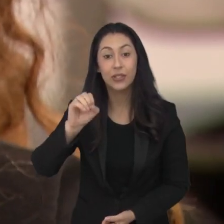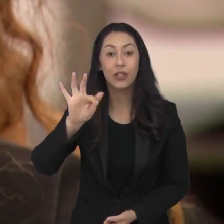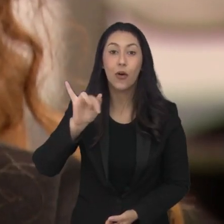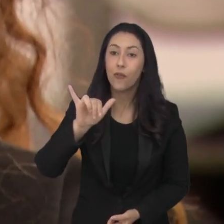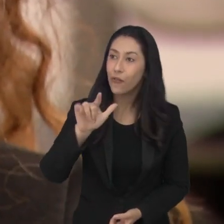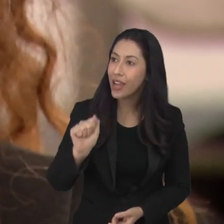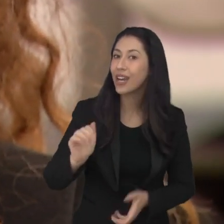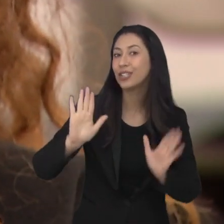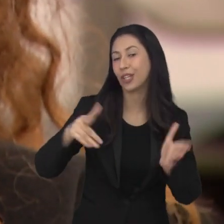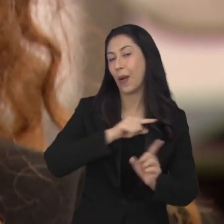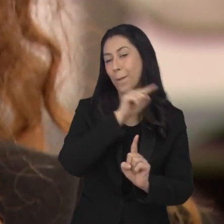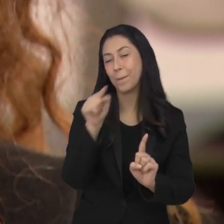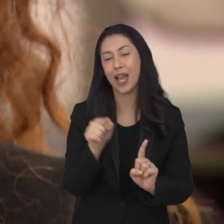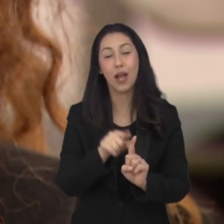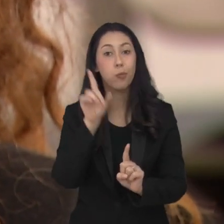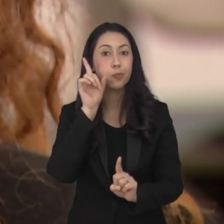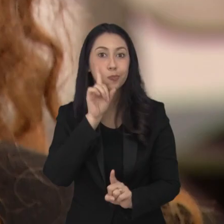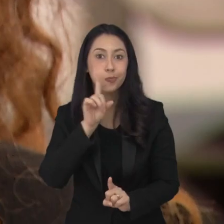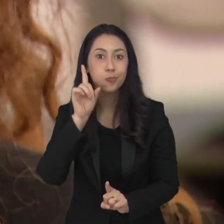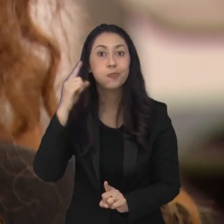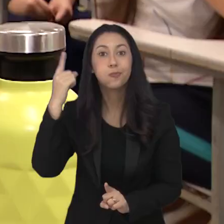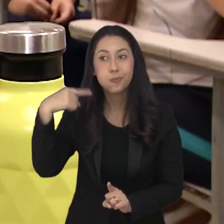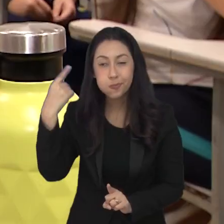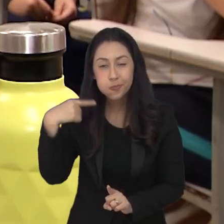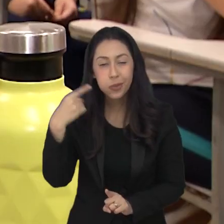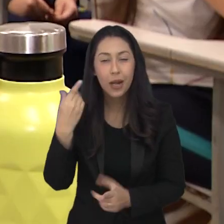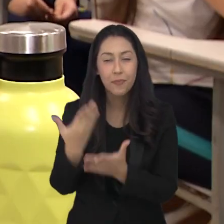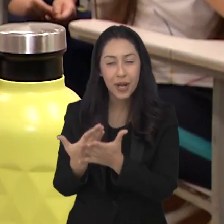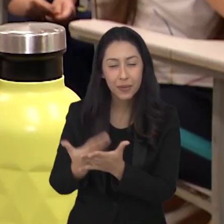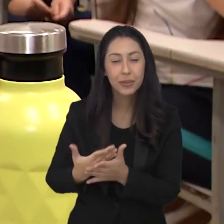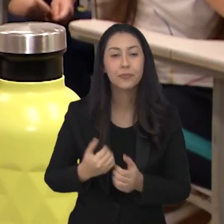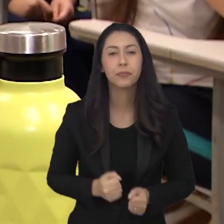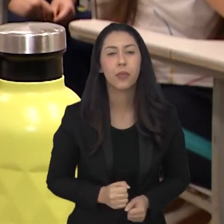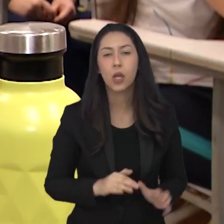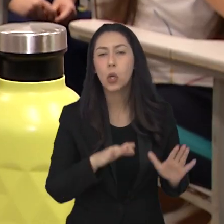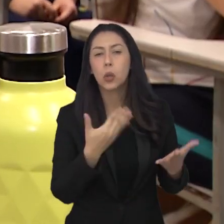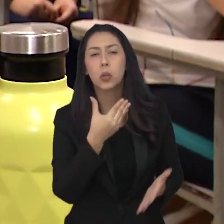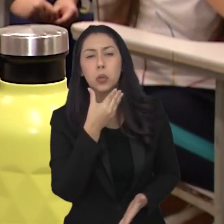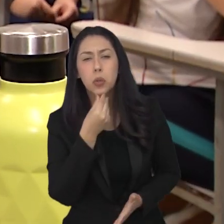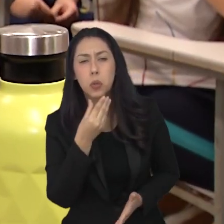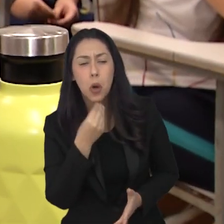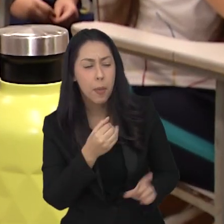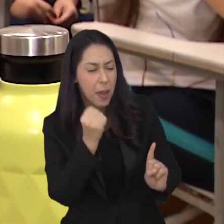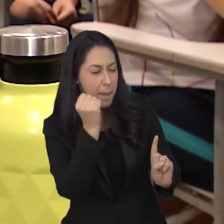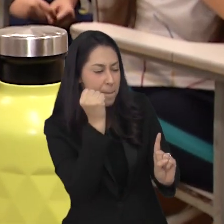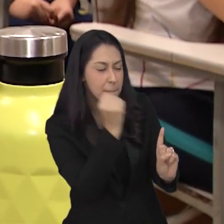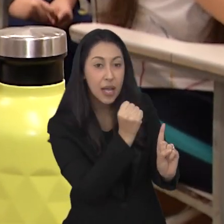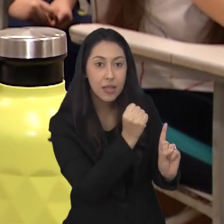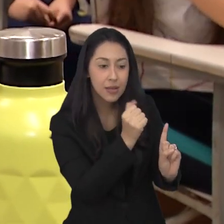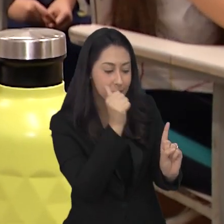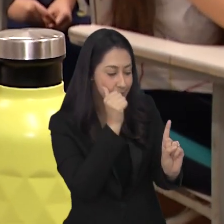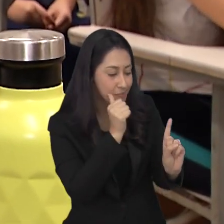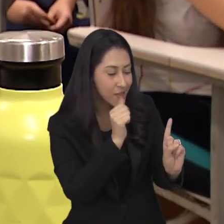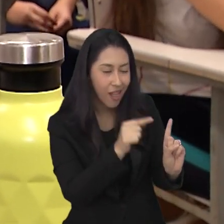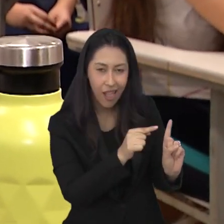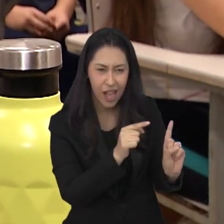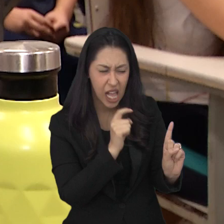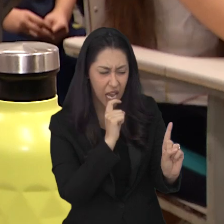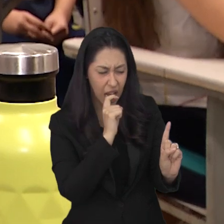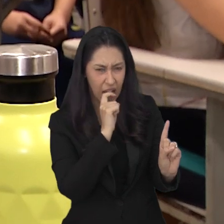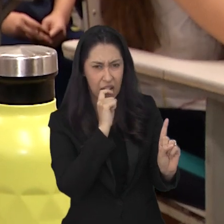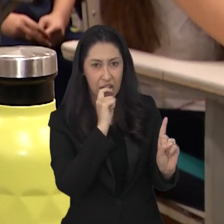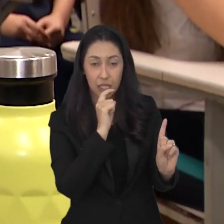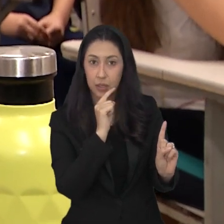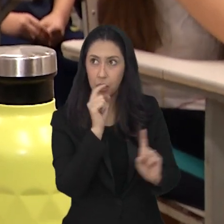conteúdo aprendido aqui deixou a jovem surpresa. Quando um homem mata uma mulher, feminicídio por ciúmes,